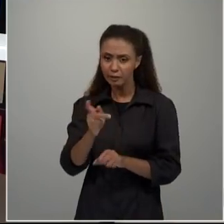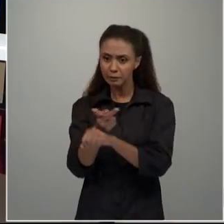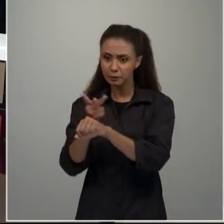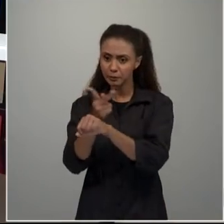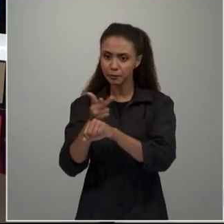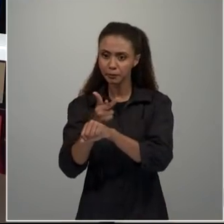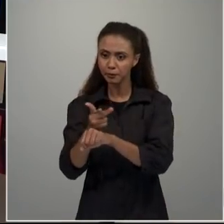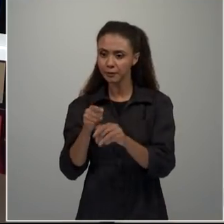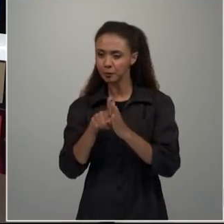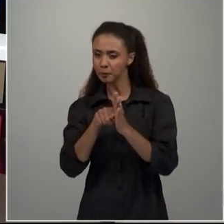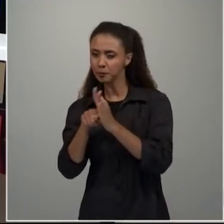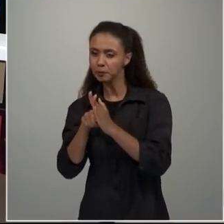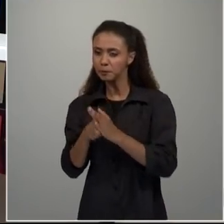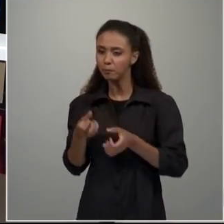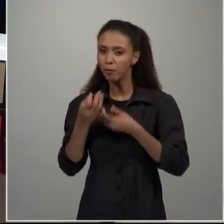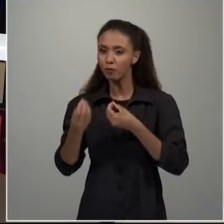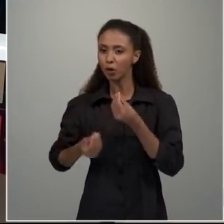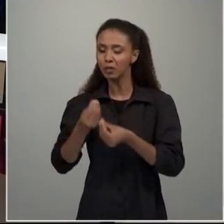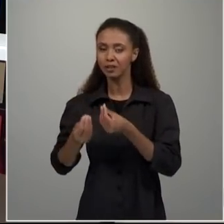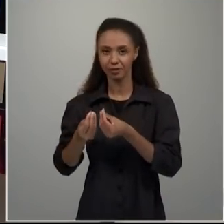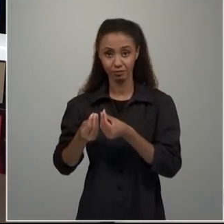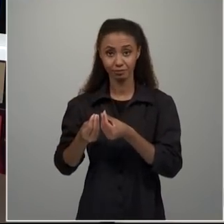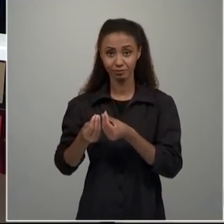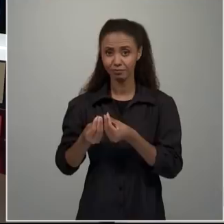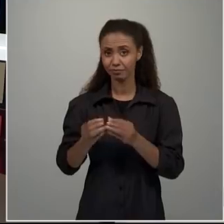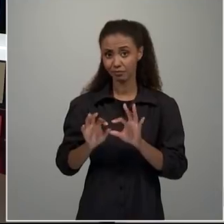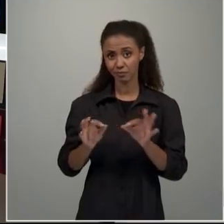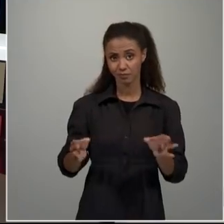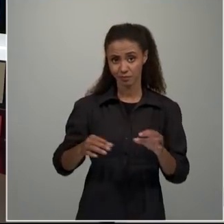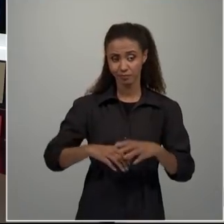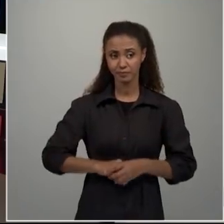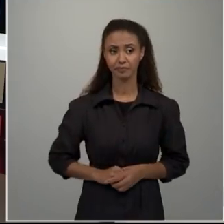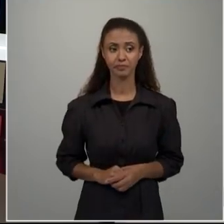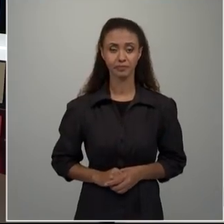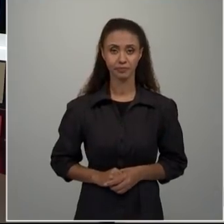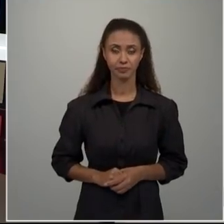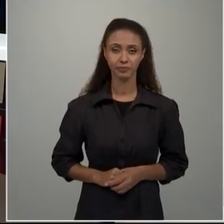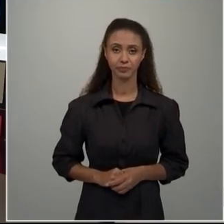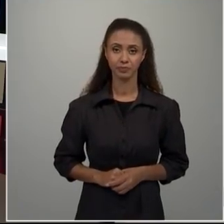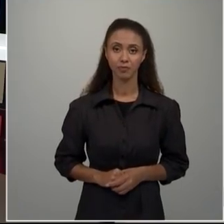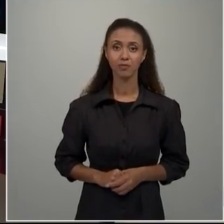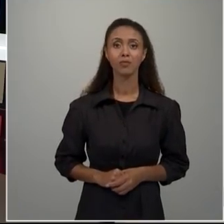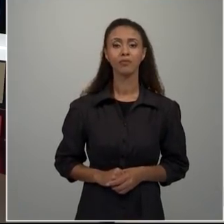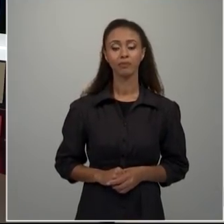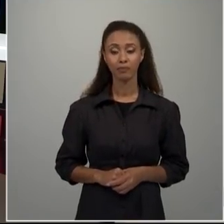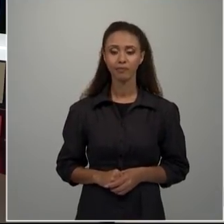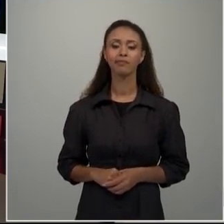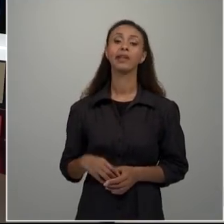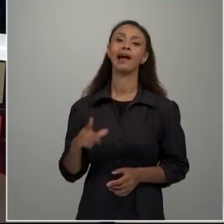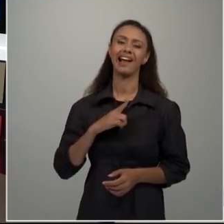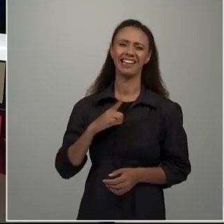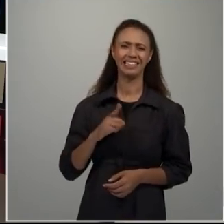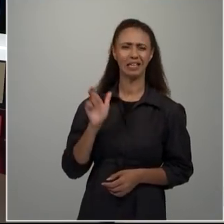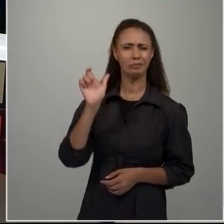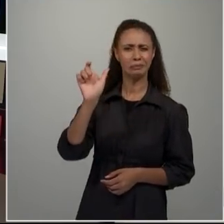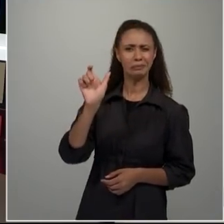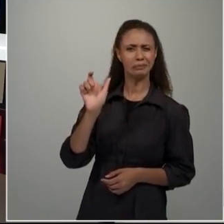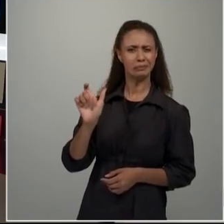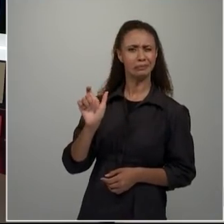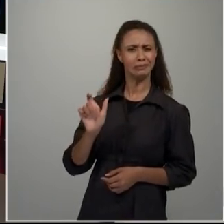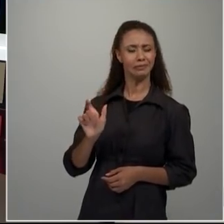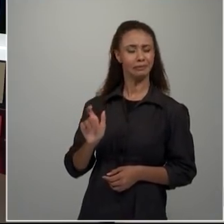informação detalhada e bem específica e aí sim a gente falou alguns nomes complicados para vocês